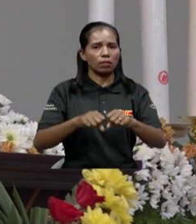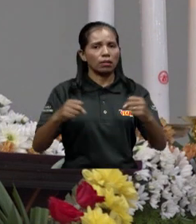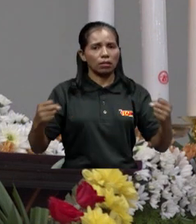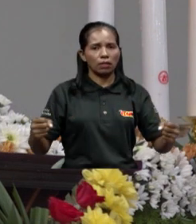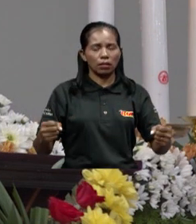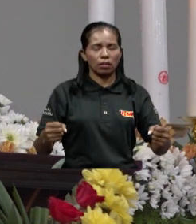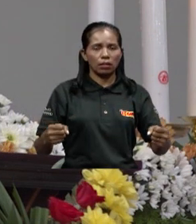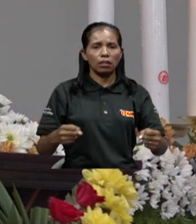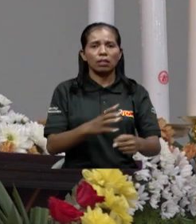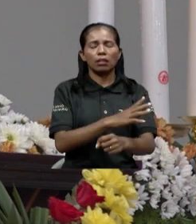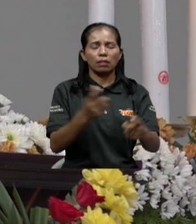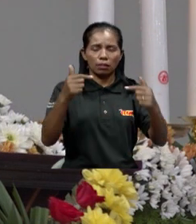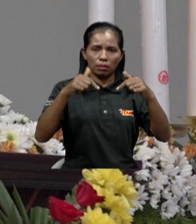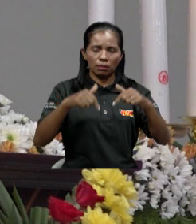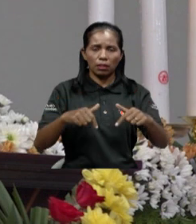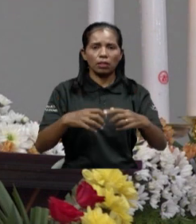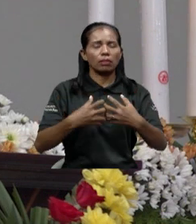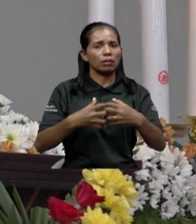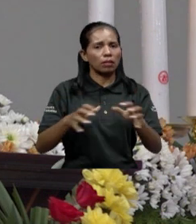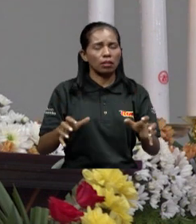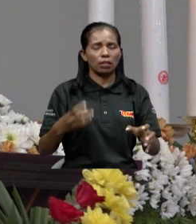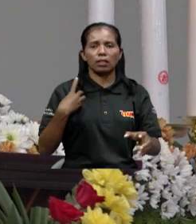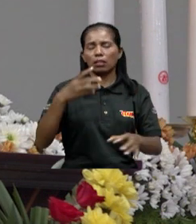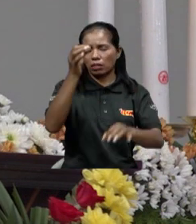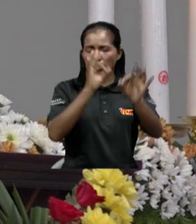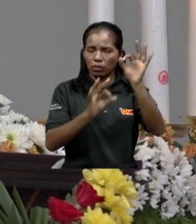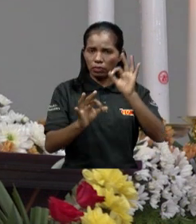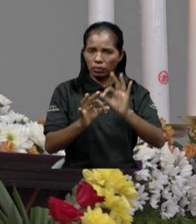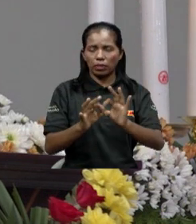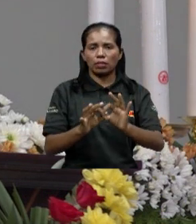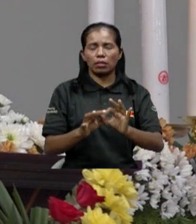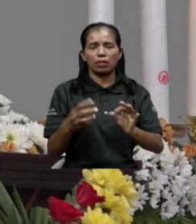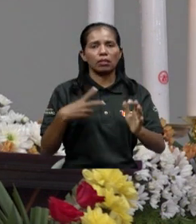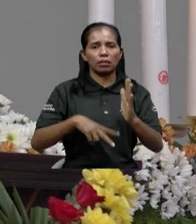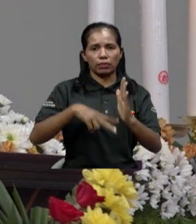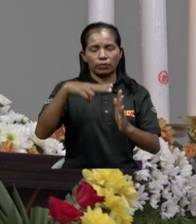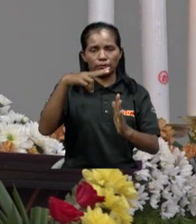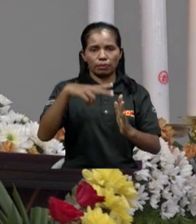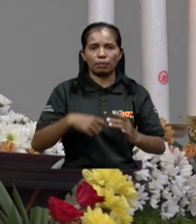atu estraga tenio fier e tenio valor